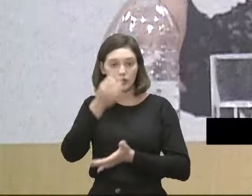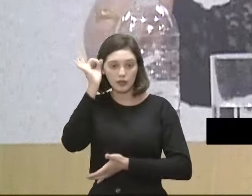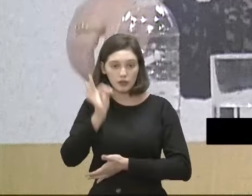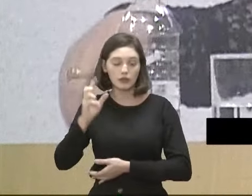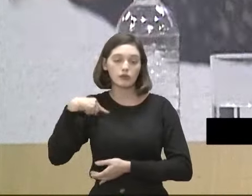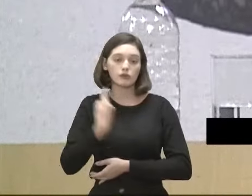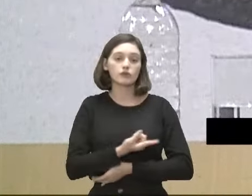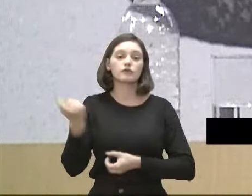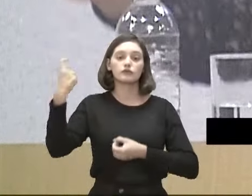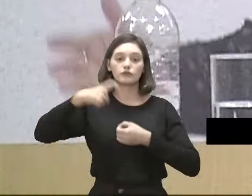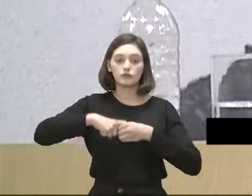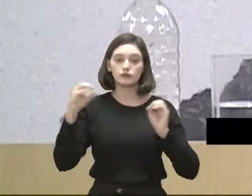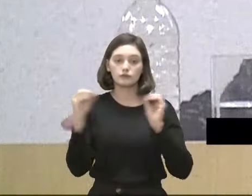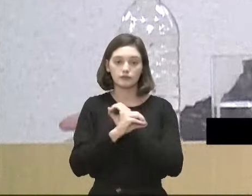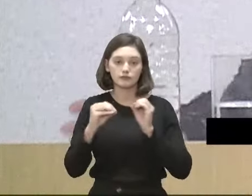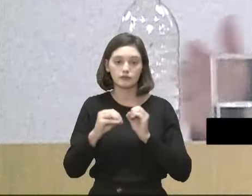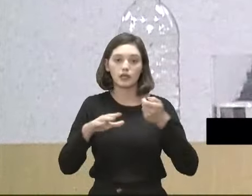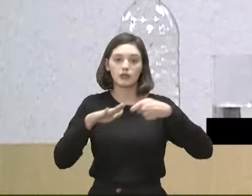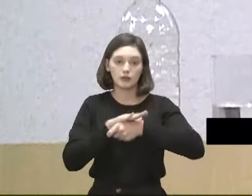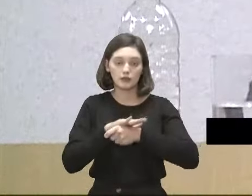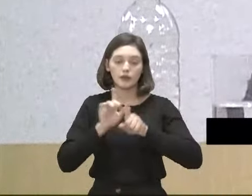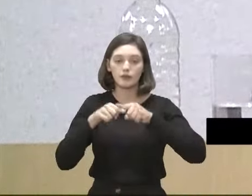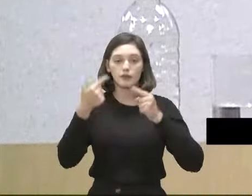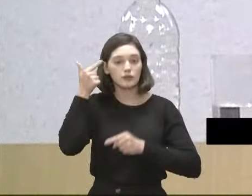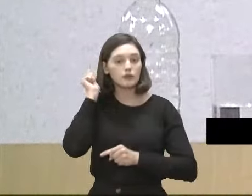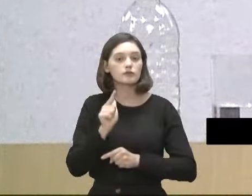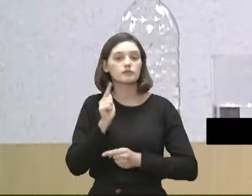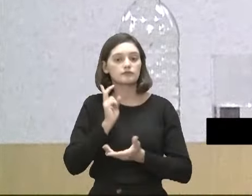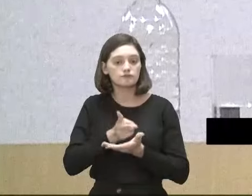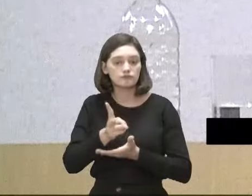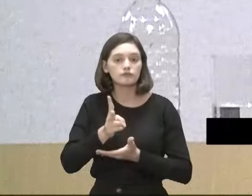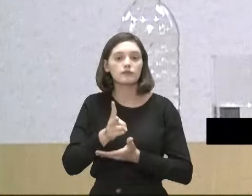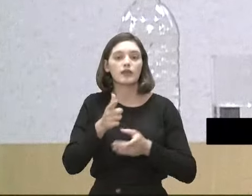gente volta a constituir reserva. O que não dá é para ficar...